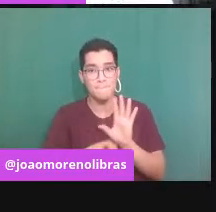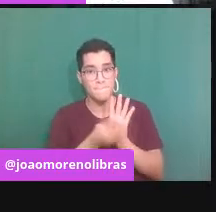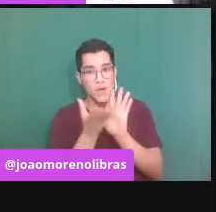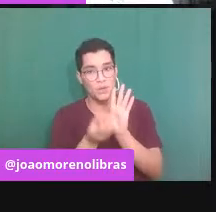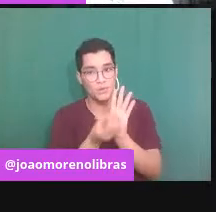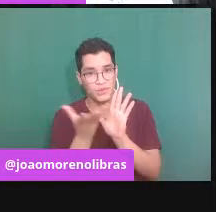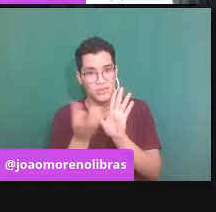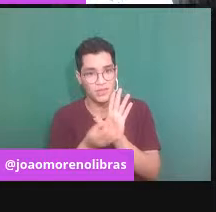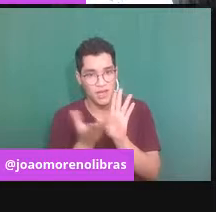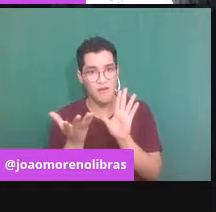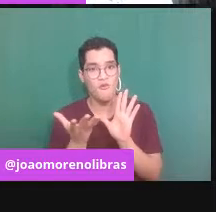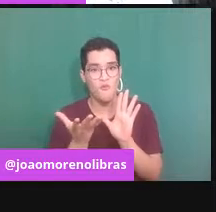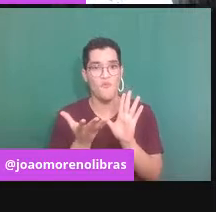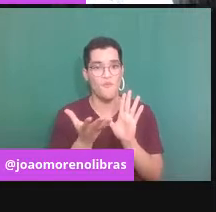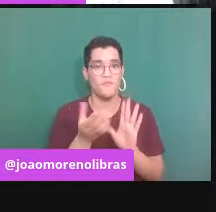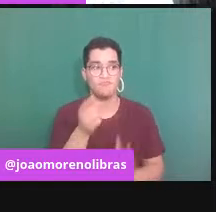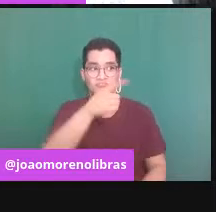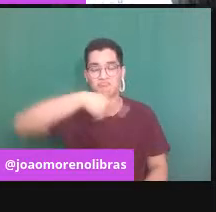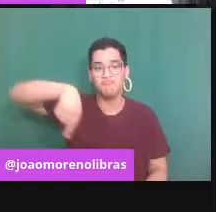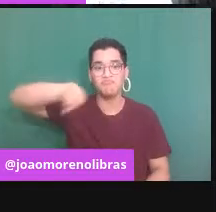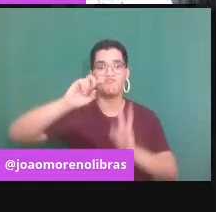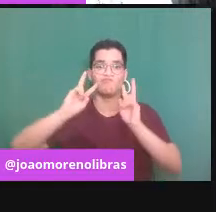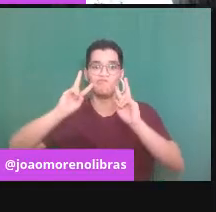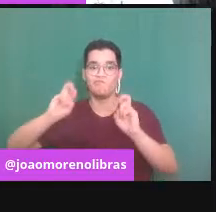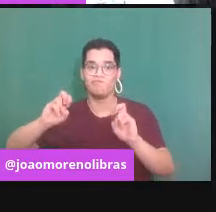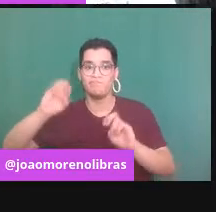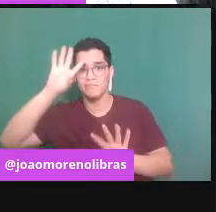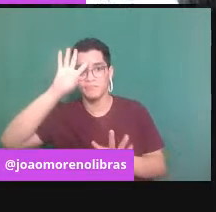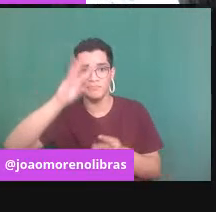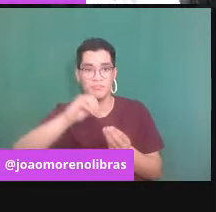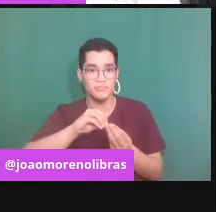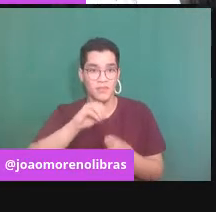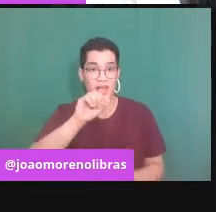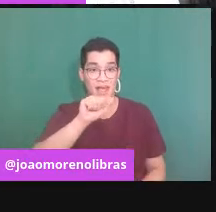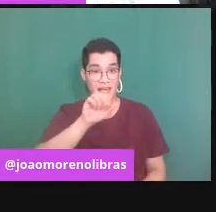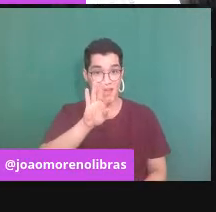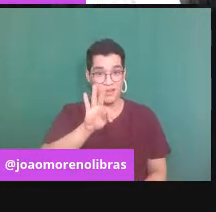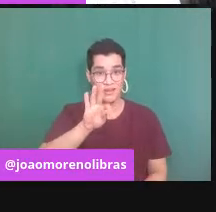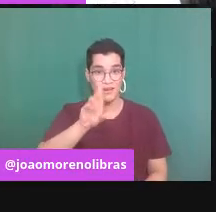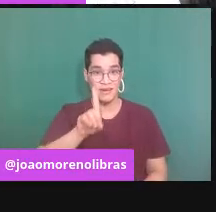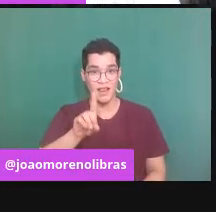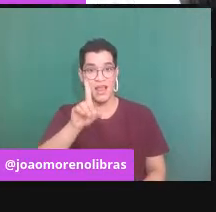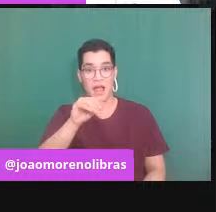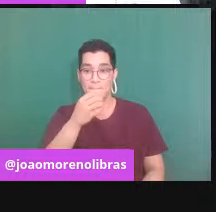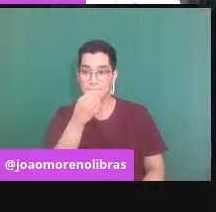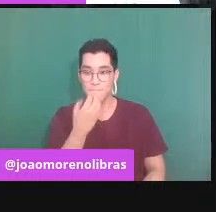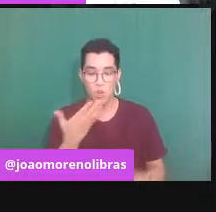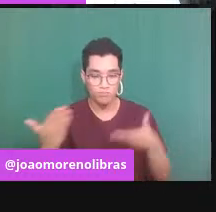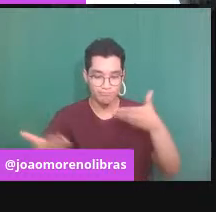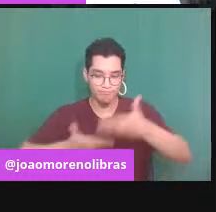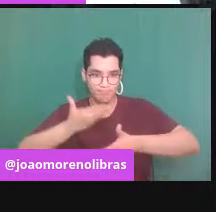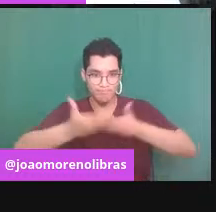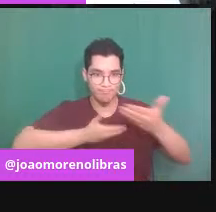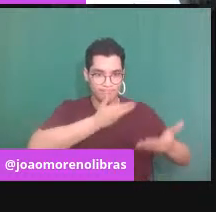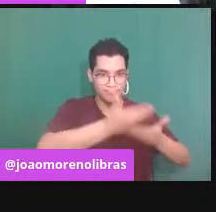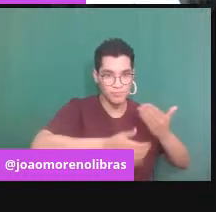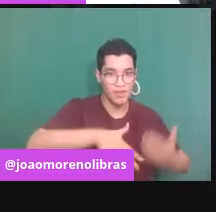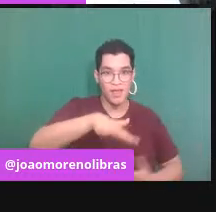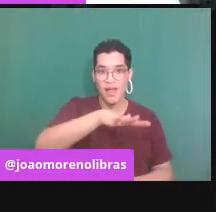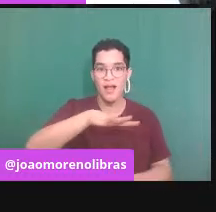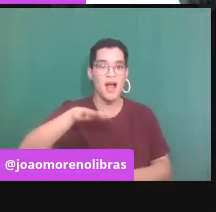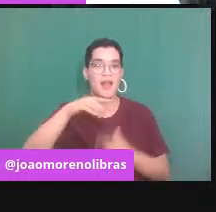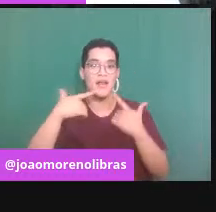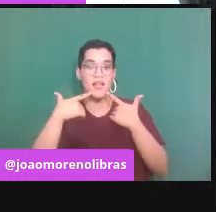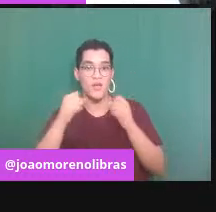em novos ambientes de circulação. A TD faz dialogar princípios da linguística textual, da linguística da